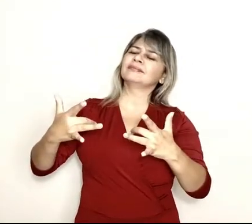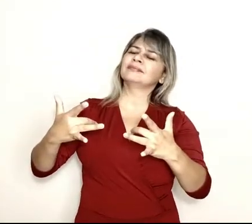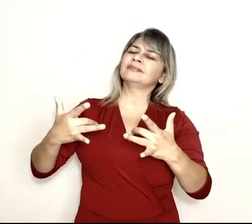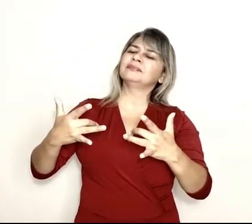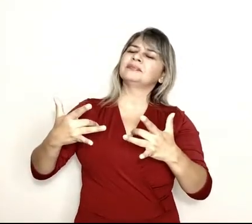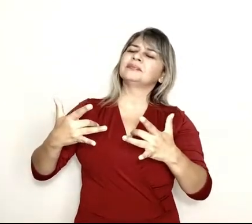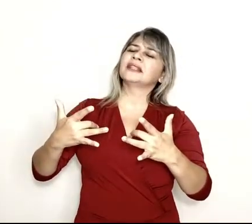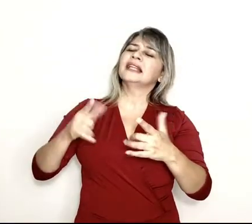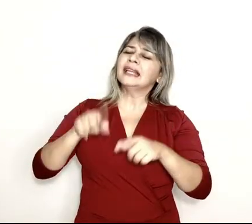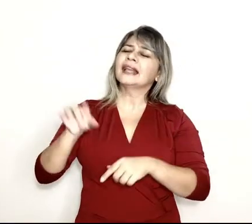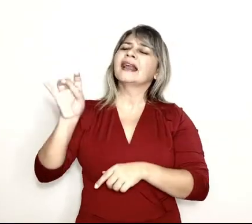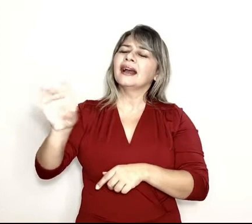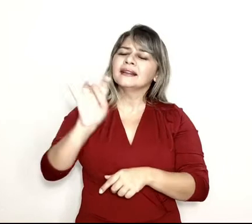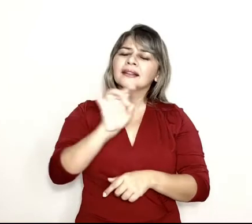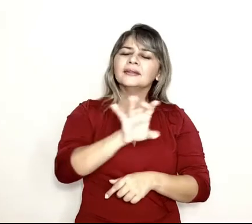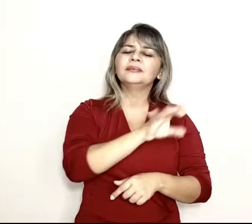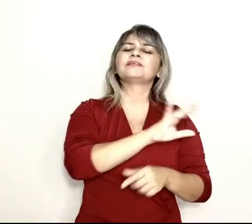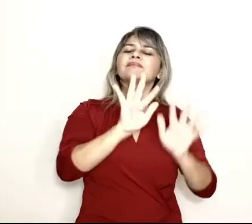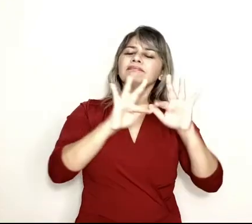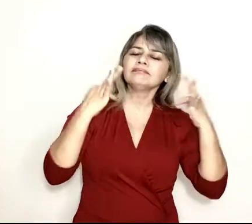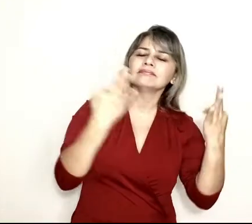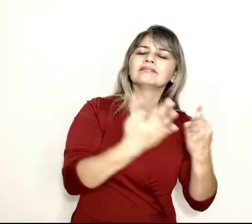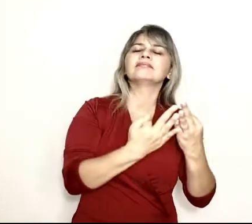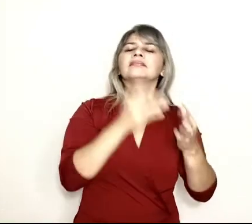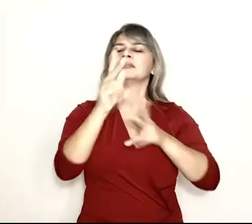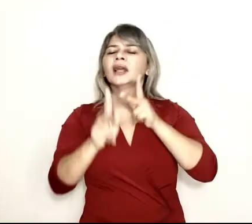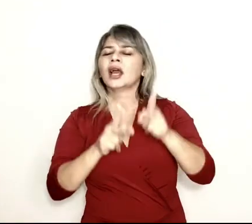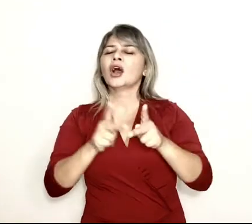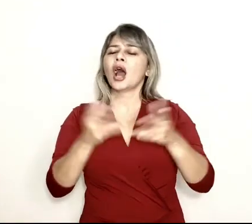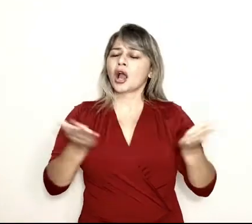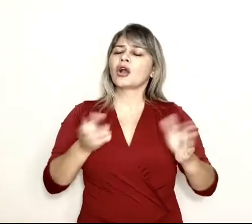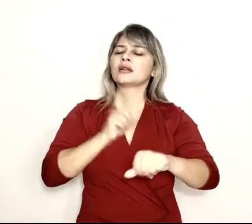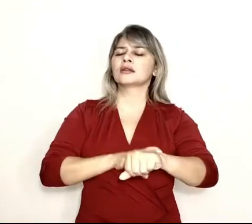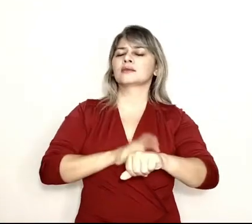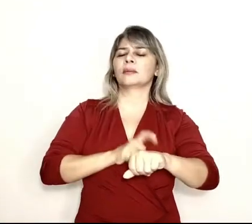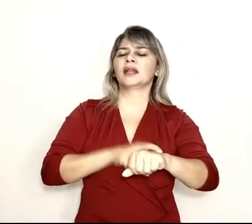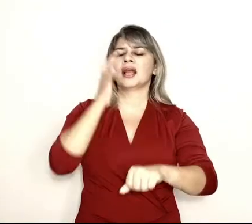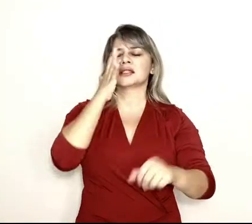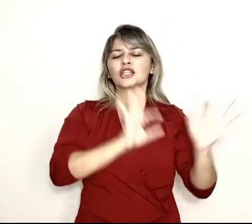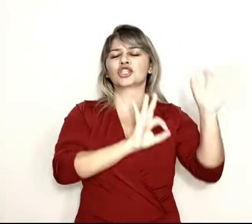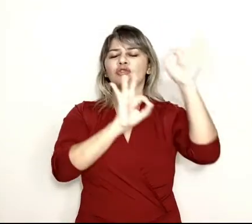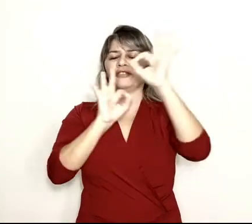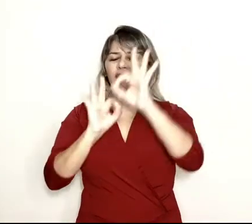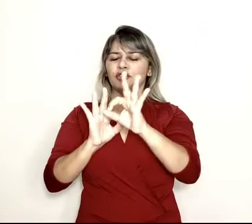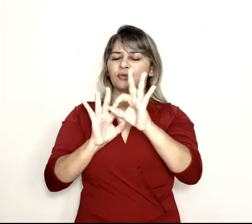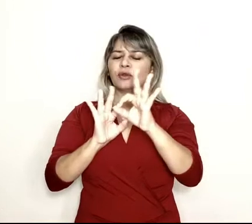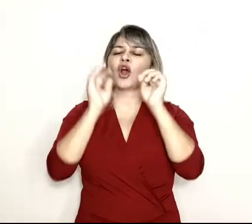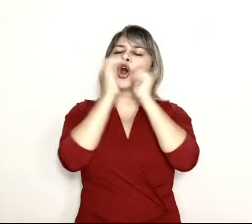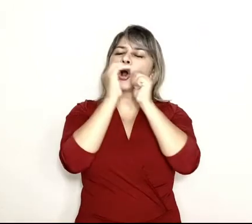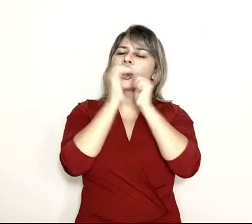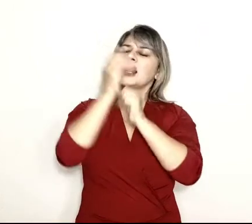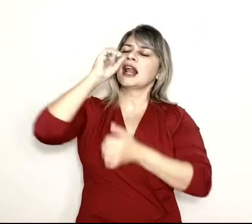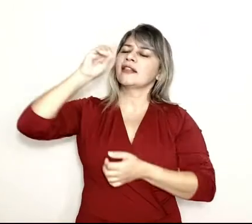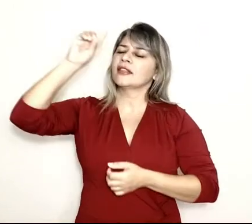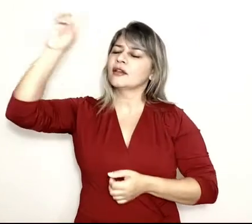a Tua bênção na vida de cada um. Deus esteja com cada família, com cada irmão, Pai, neste momento,